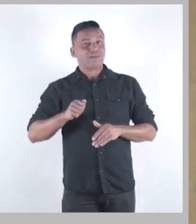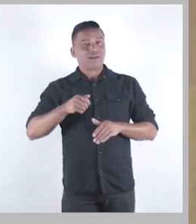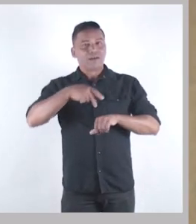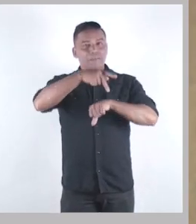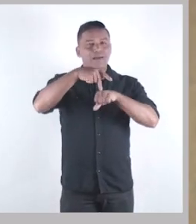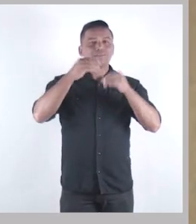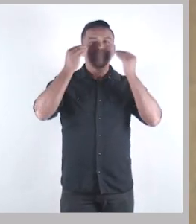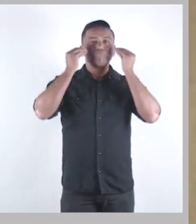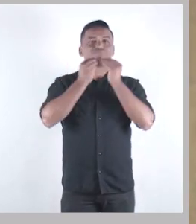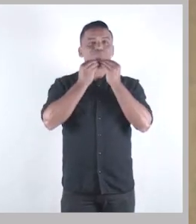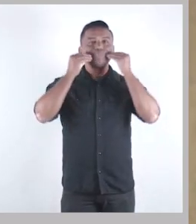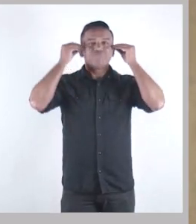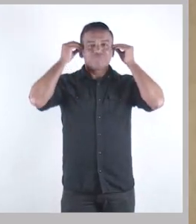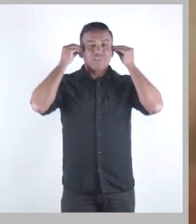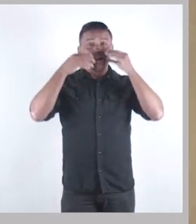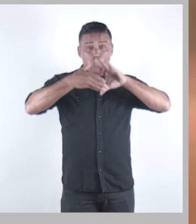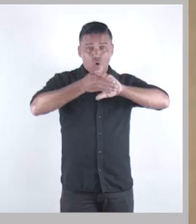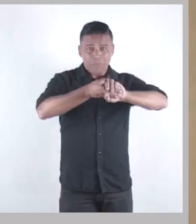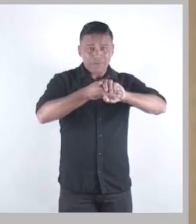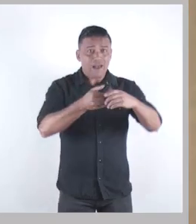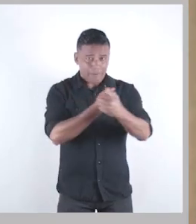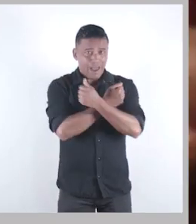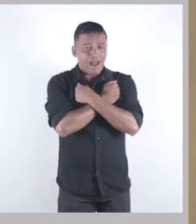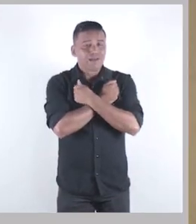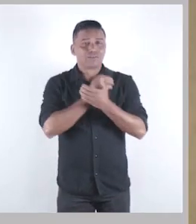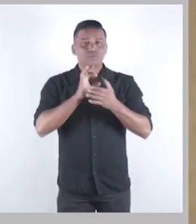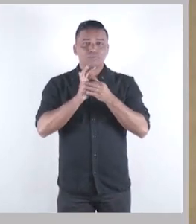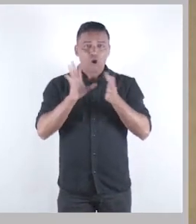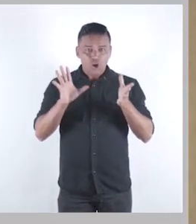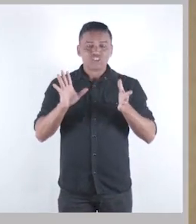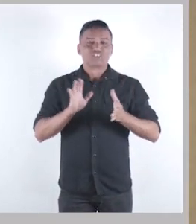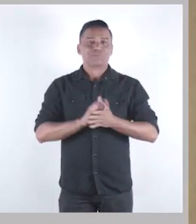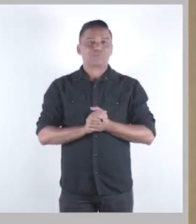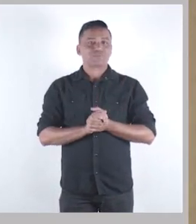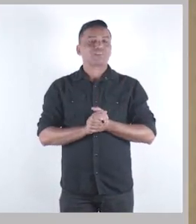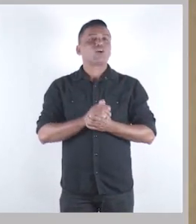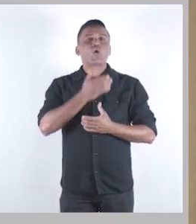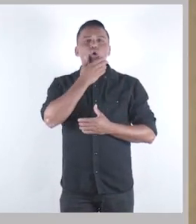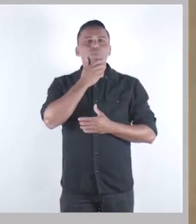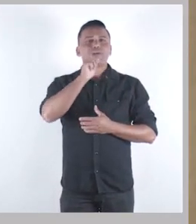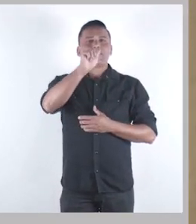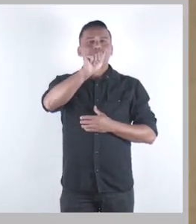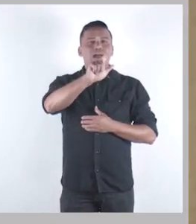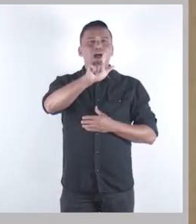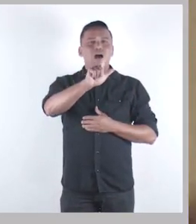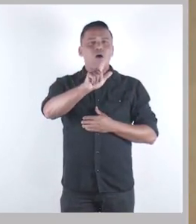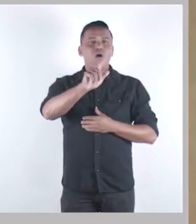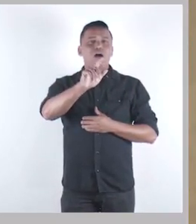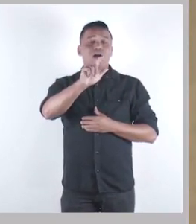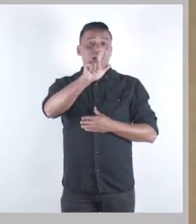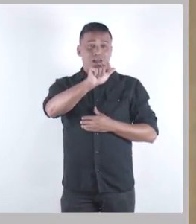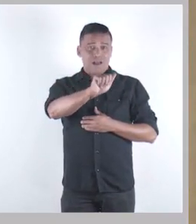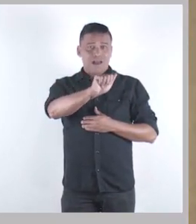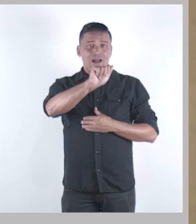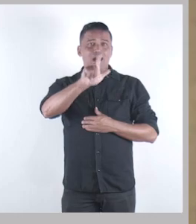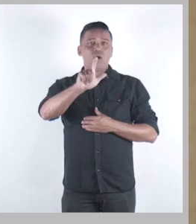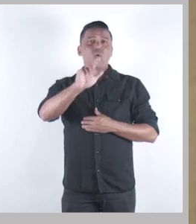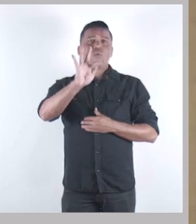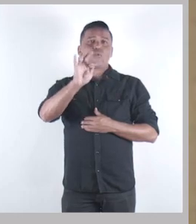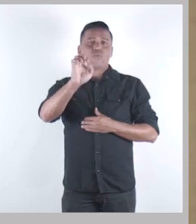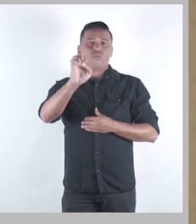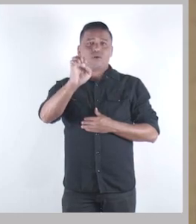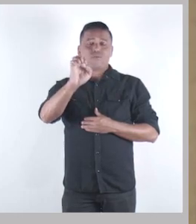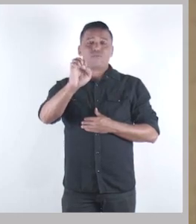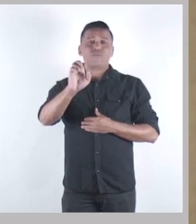Claro, ele foi extremamente gentil. Conhecer uma pessoa como Alfredo Bose, que nos deixou há pouco tempo, foi também um momento muito alto da